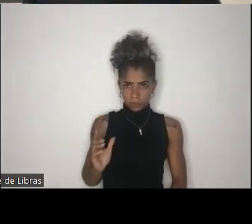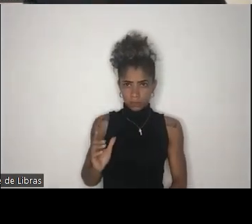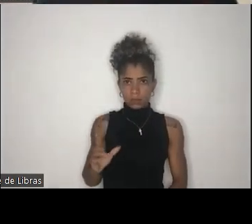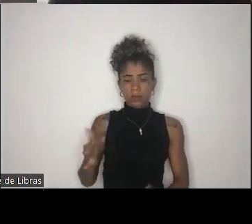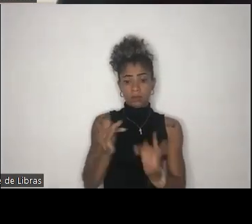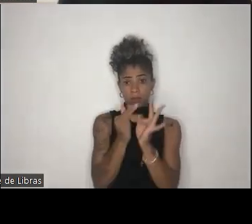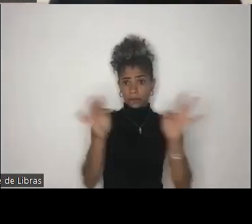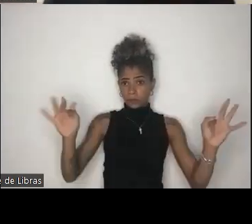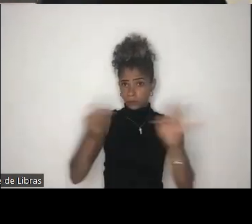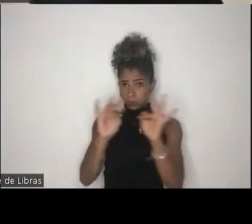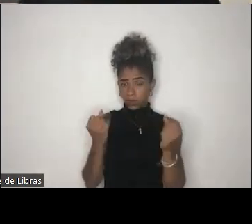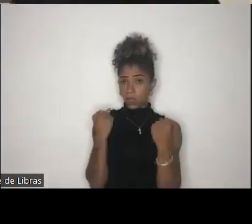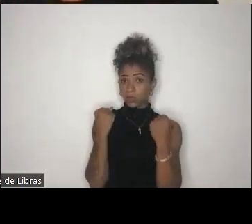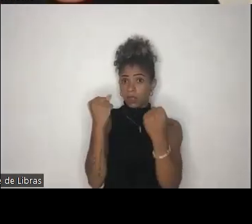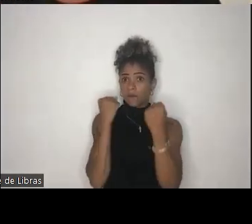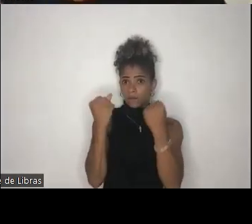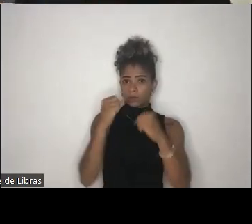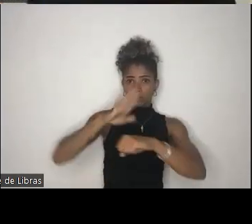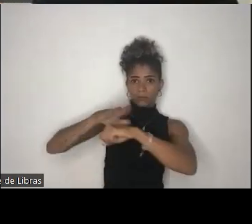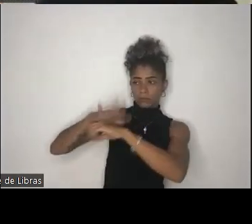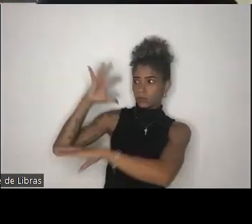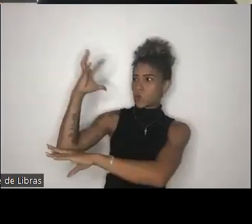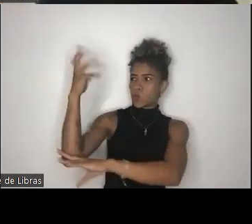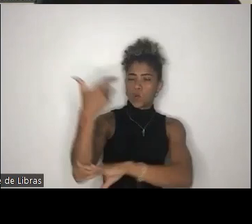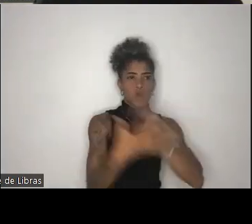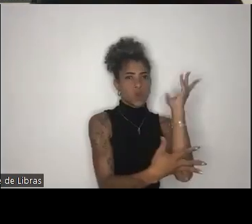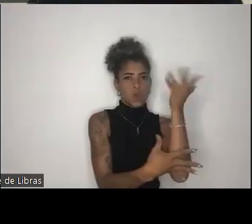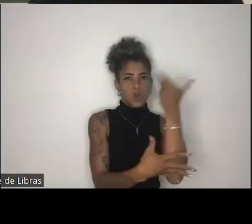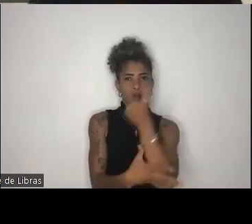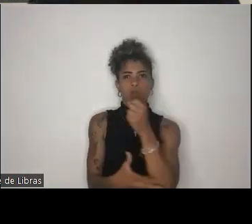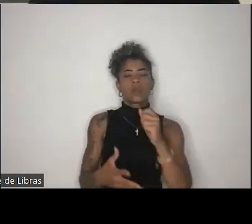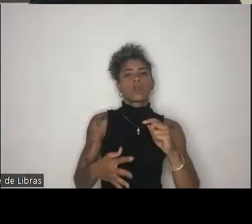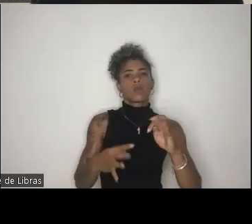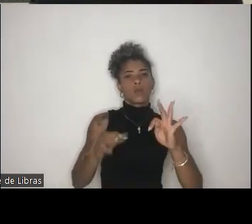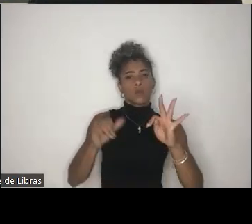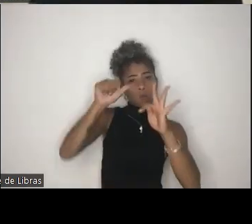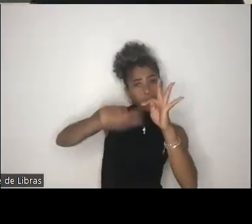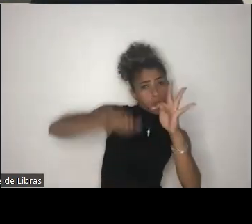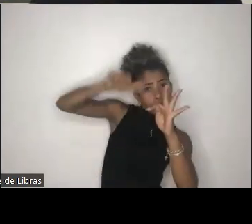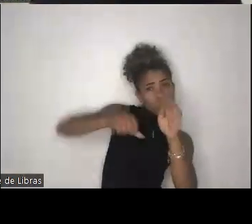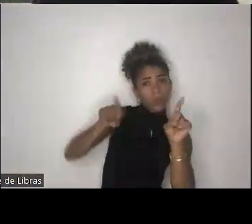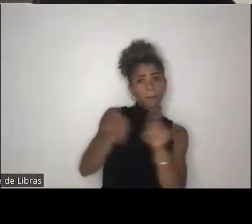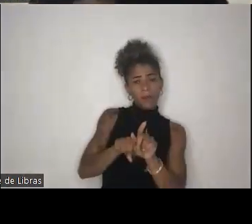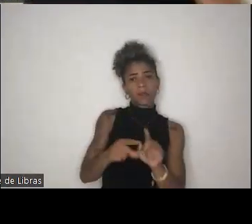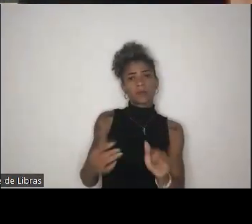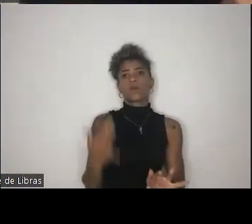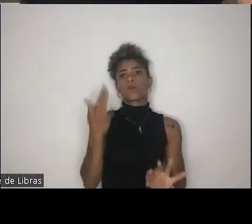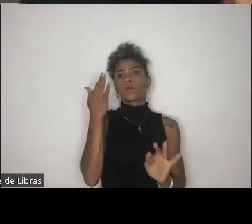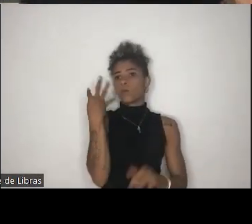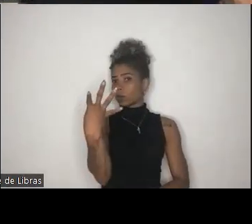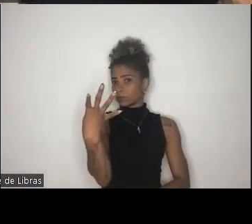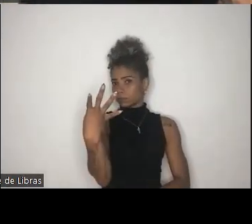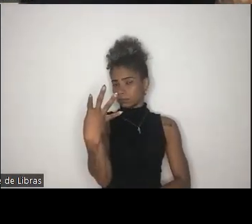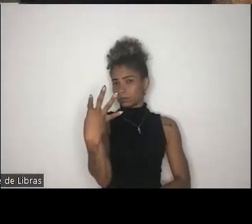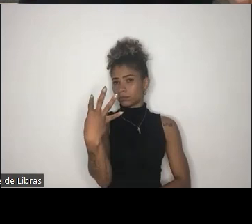né na força dos fenômenos da natureza e no inconsciente são quatro pilares aqui que eu comecei a trabalhar e